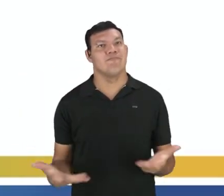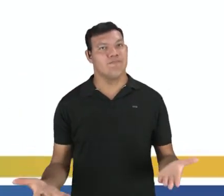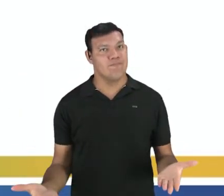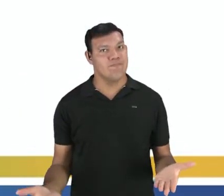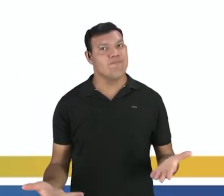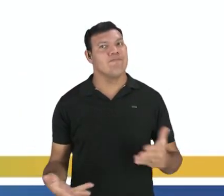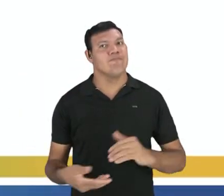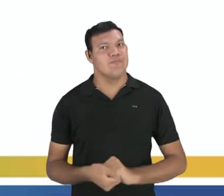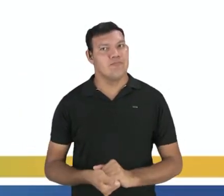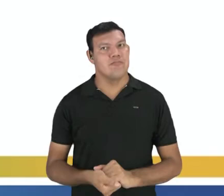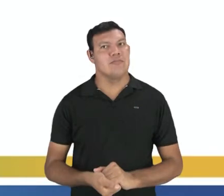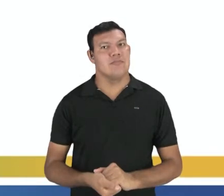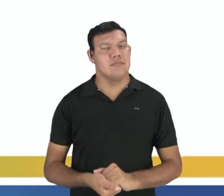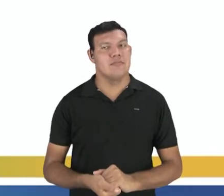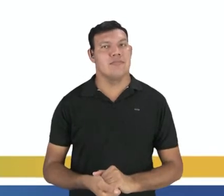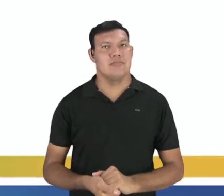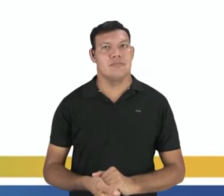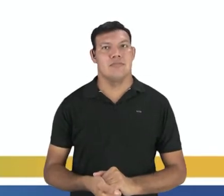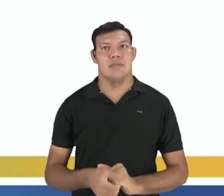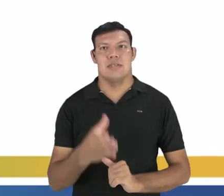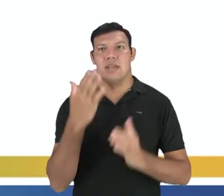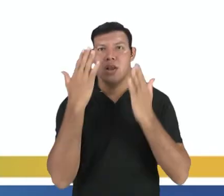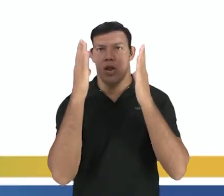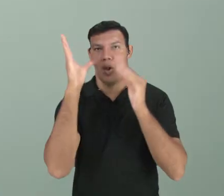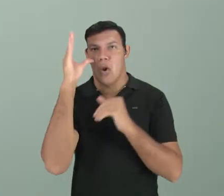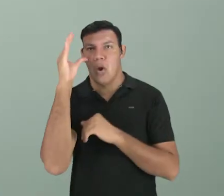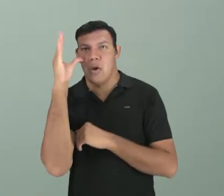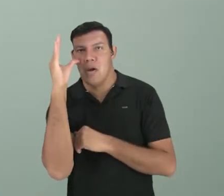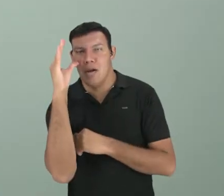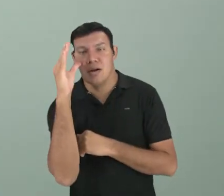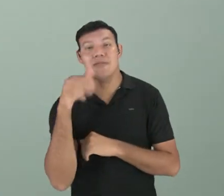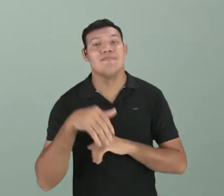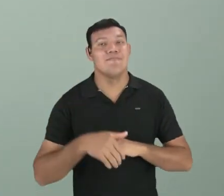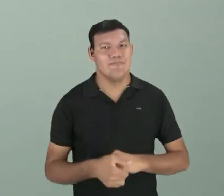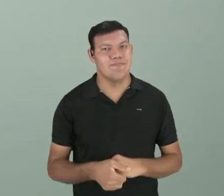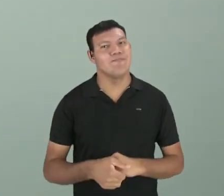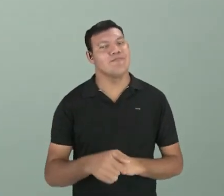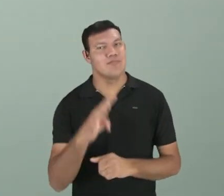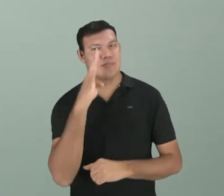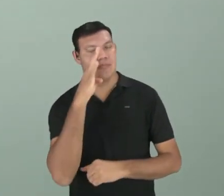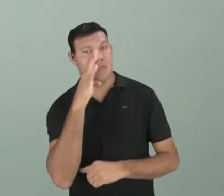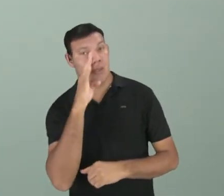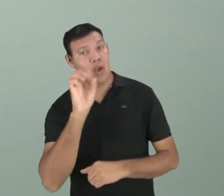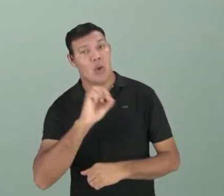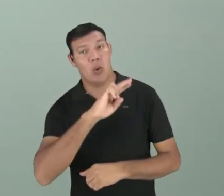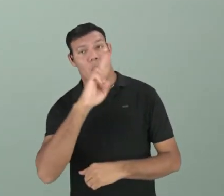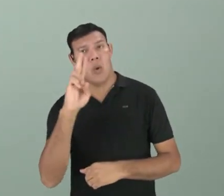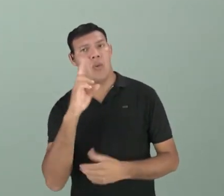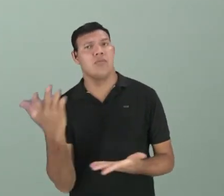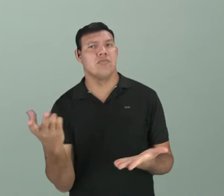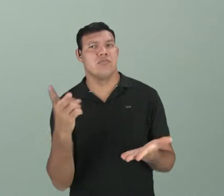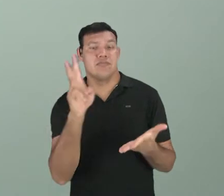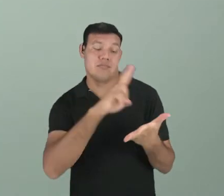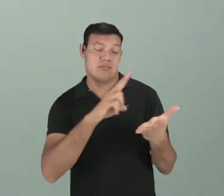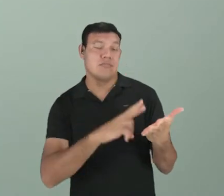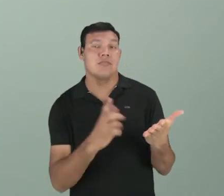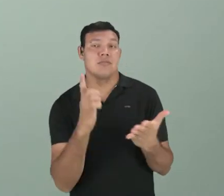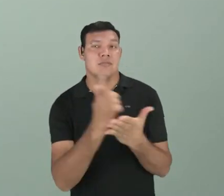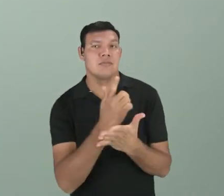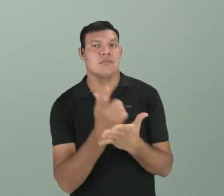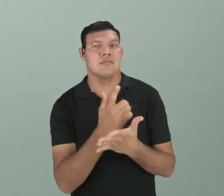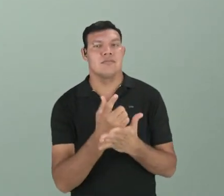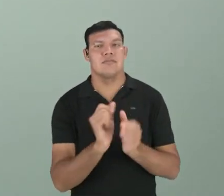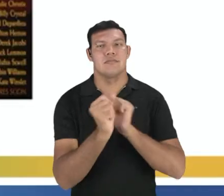eu posso dizer. Quem tiver curiosidade de saber o que acontece, pode assistir ou pode ler também essa obra